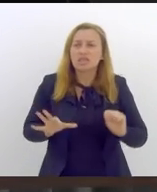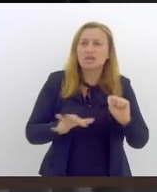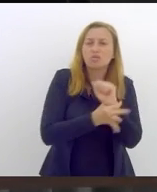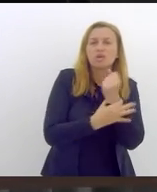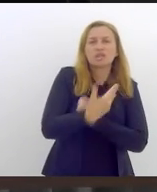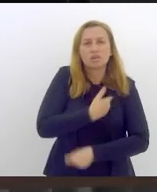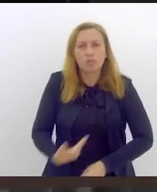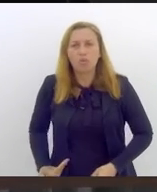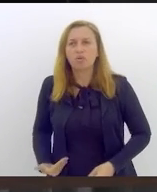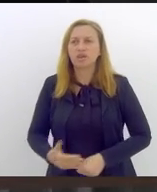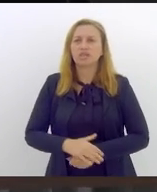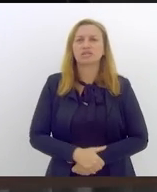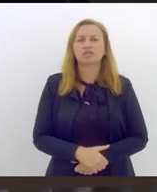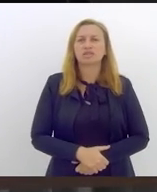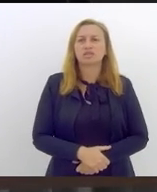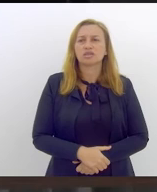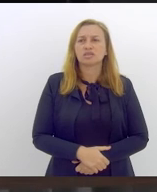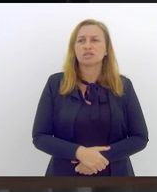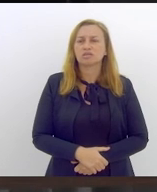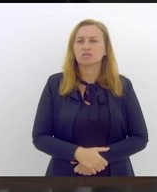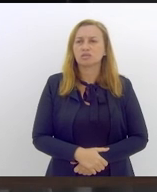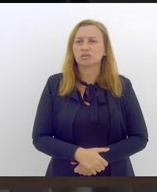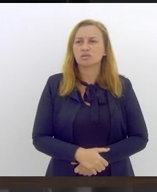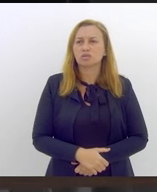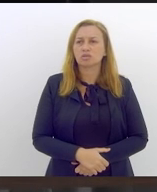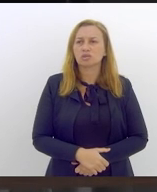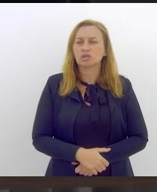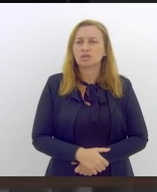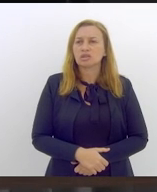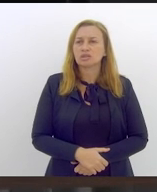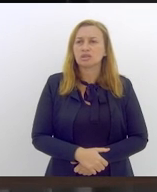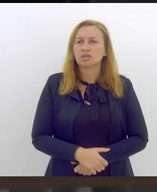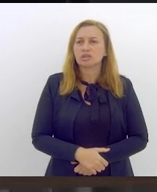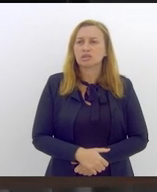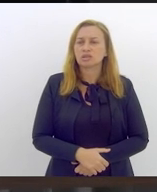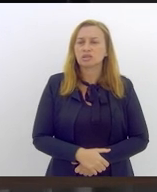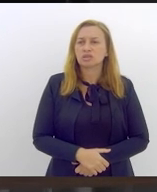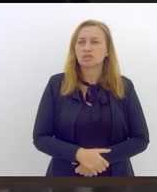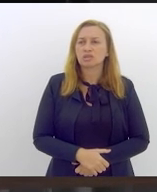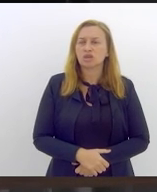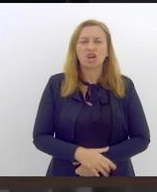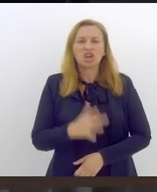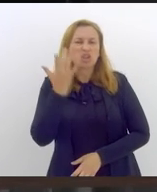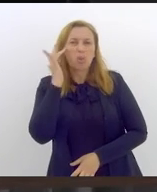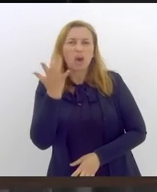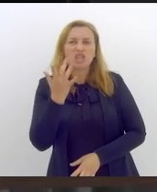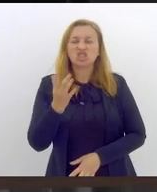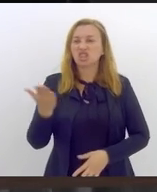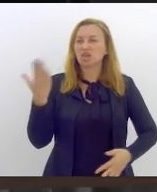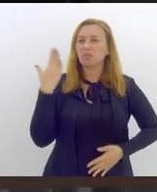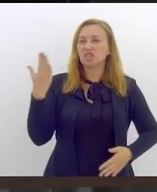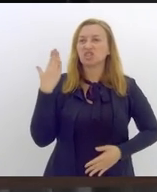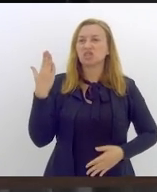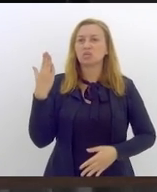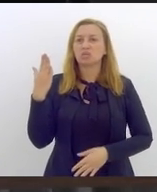pública que não considera o criminoso vítima da sociedade